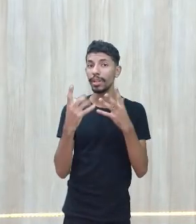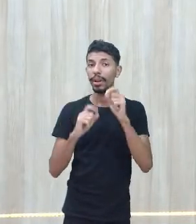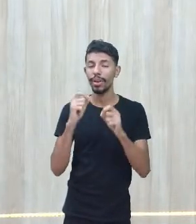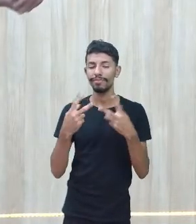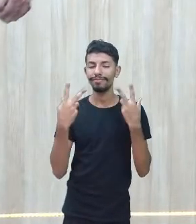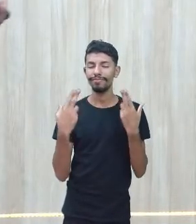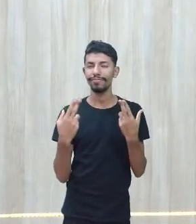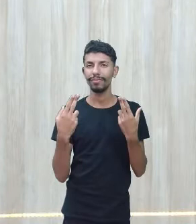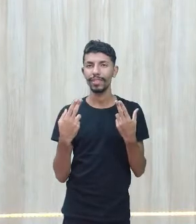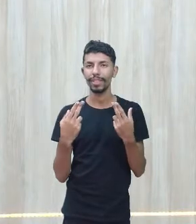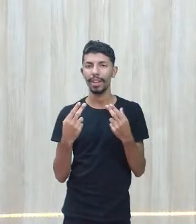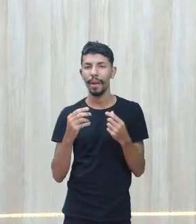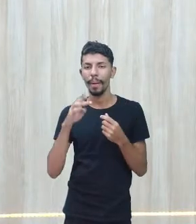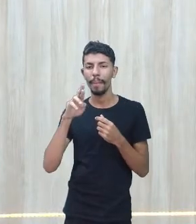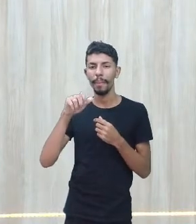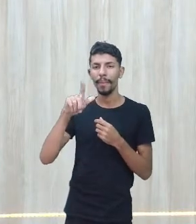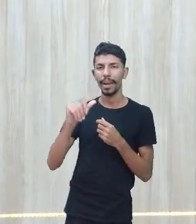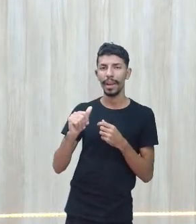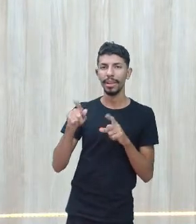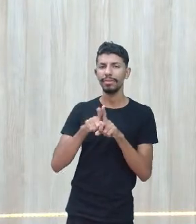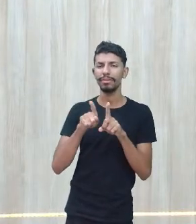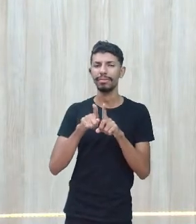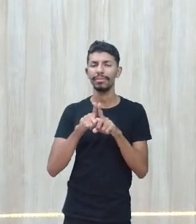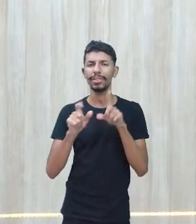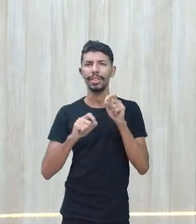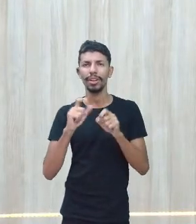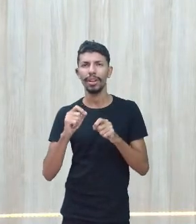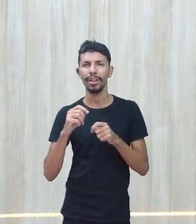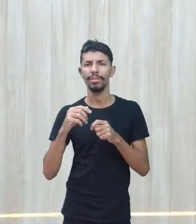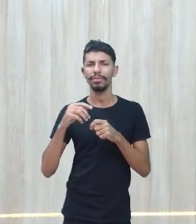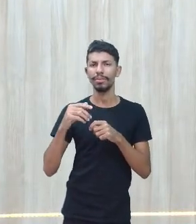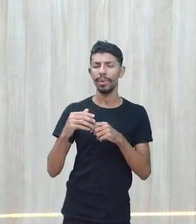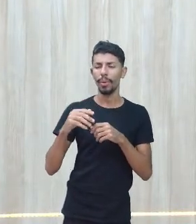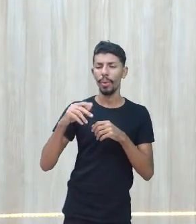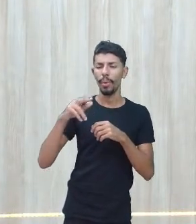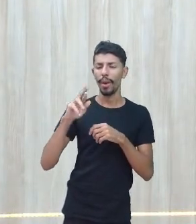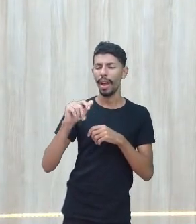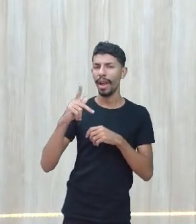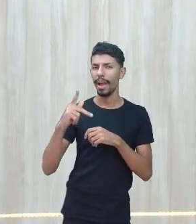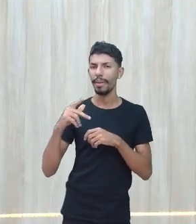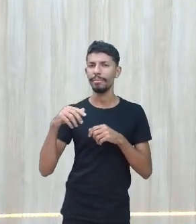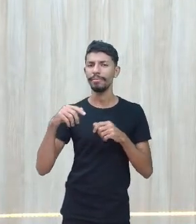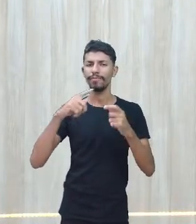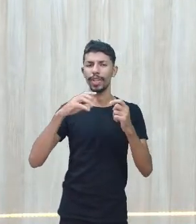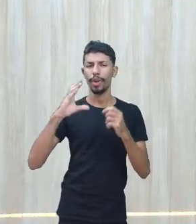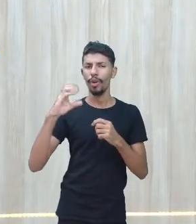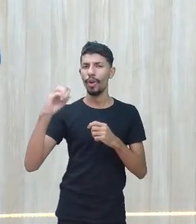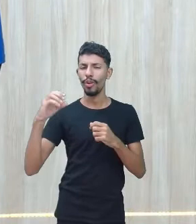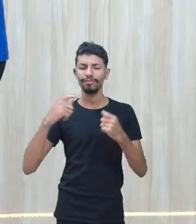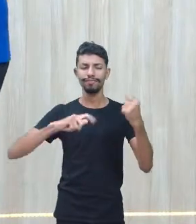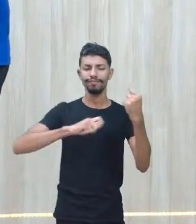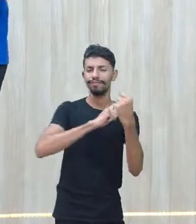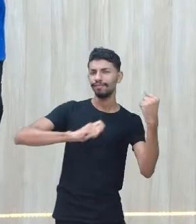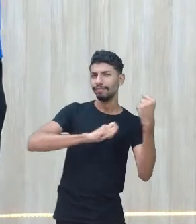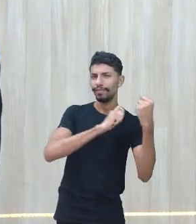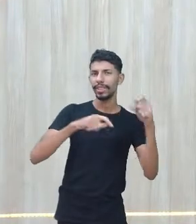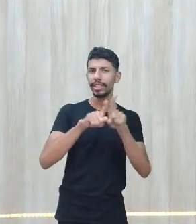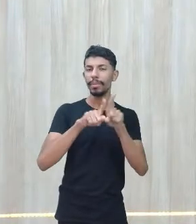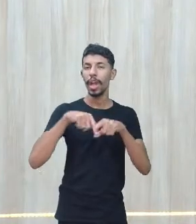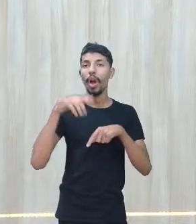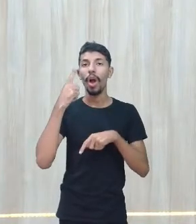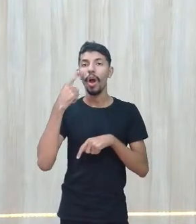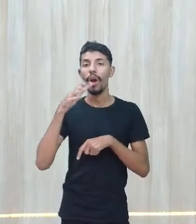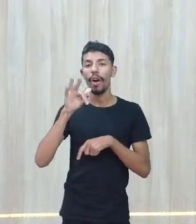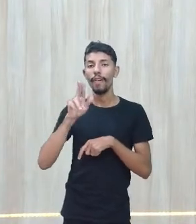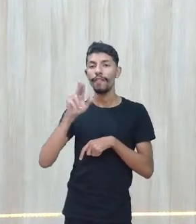funk, como o samba, como o rap, forró, coco e o cavalo marinho, o funk também, ele